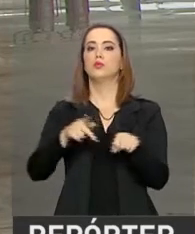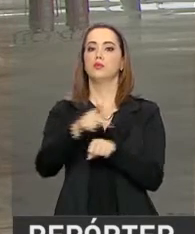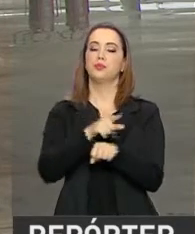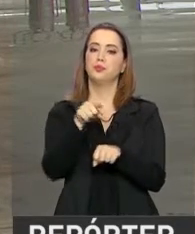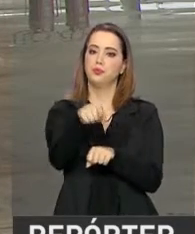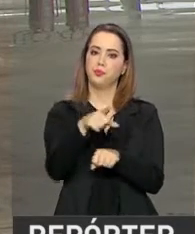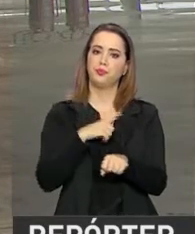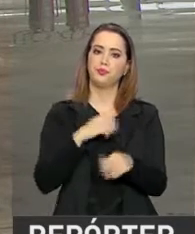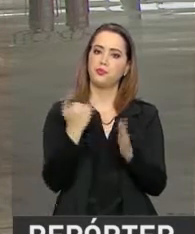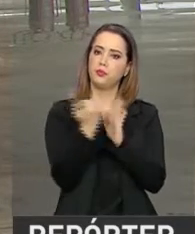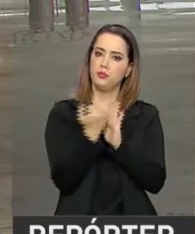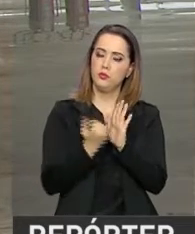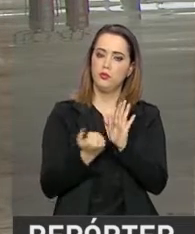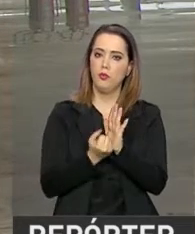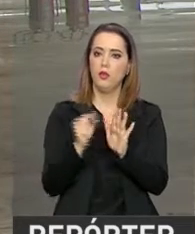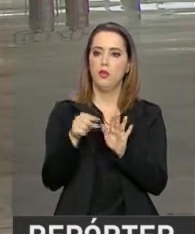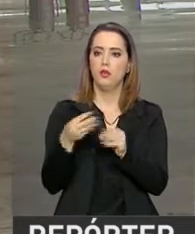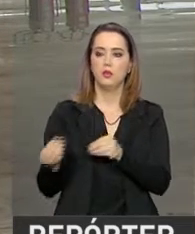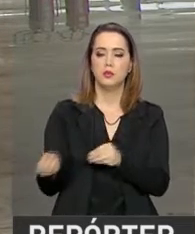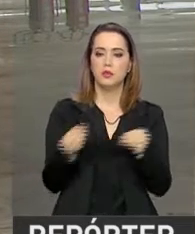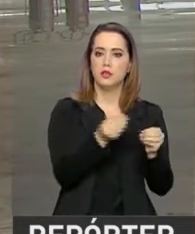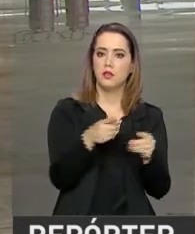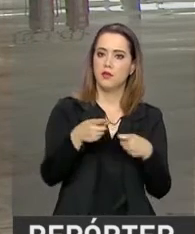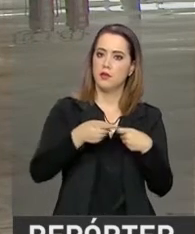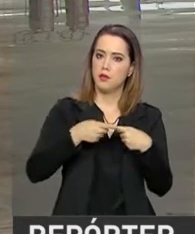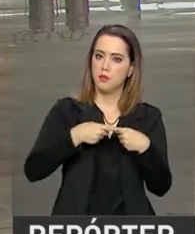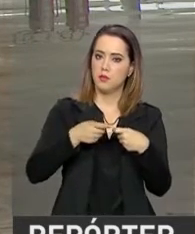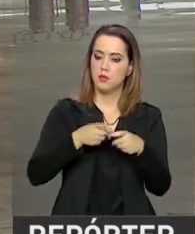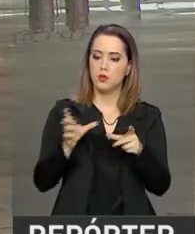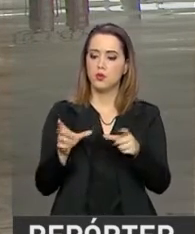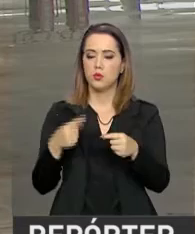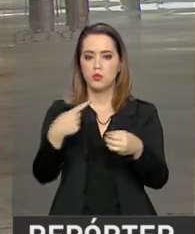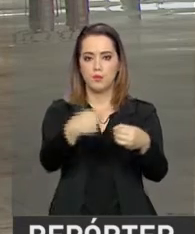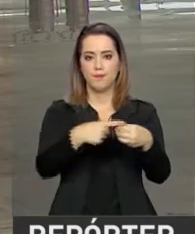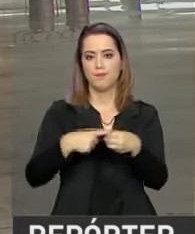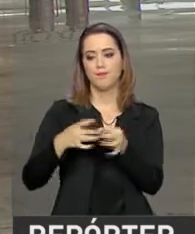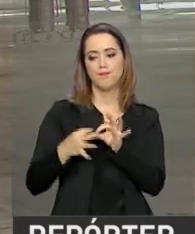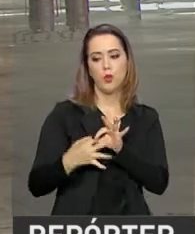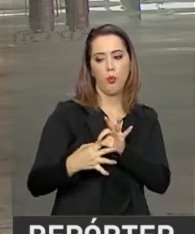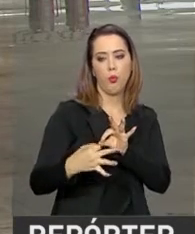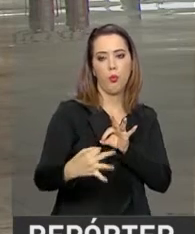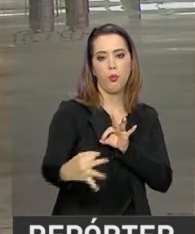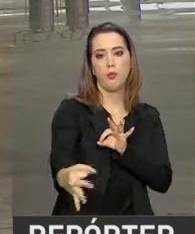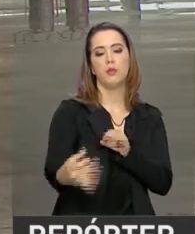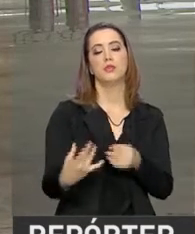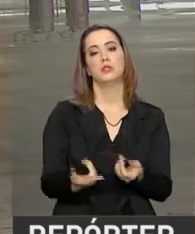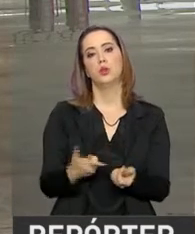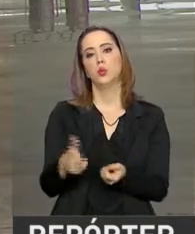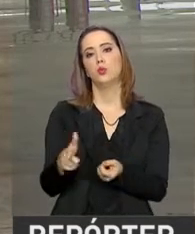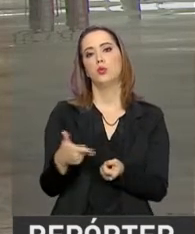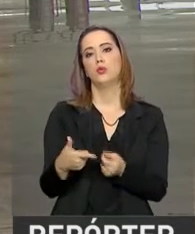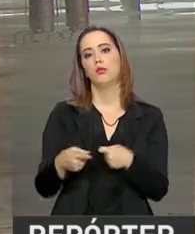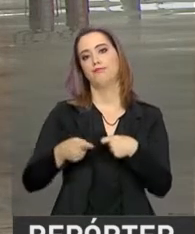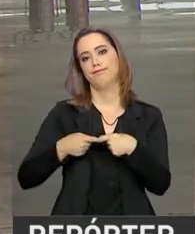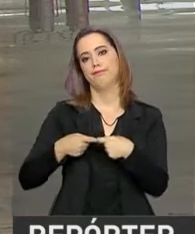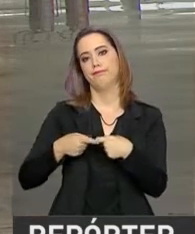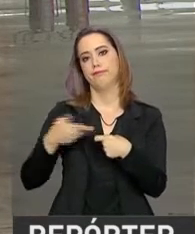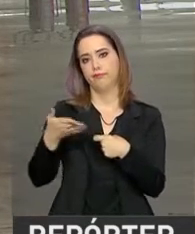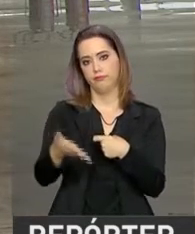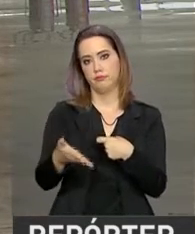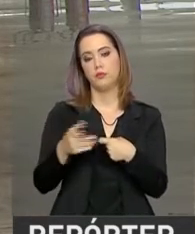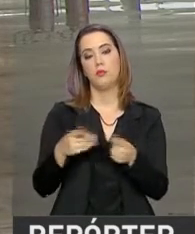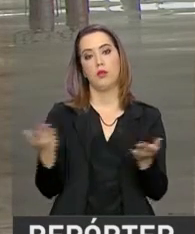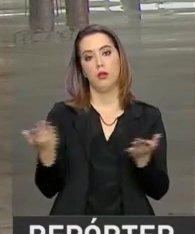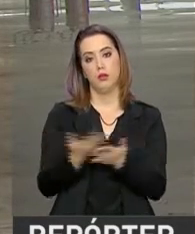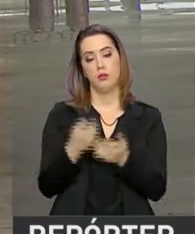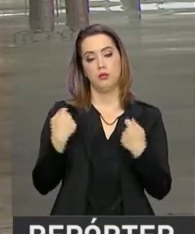com carência de profissionais de saúde, além de periferias de grandes cidades. A medida provisória segue agora para o Senado e precisa